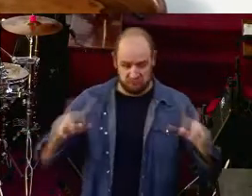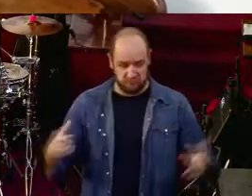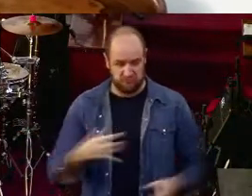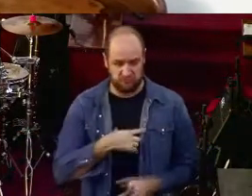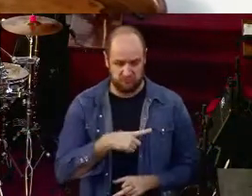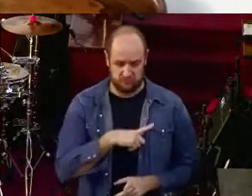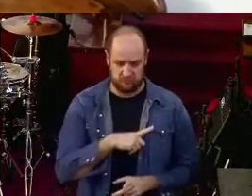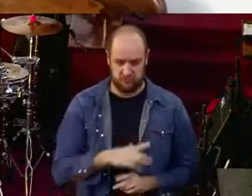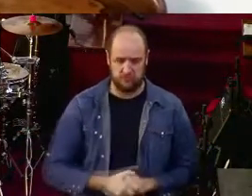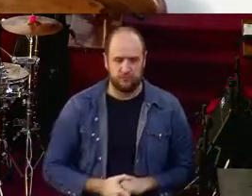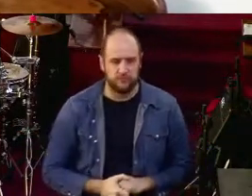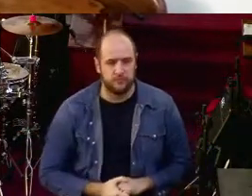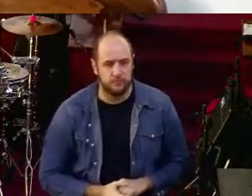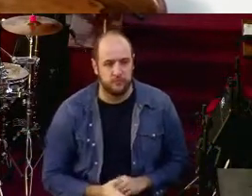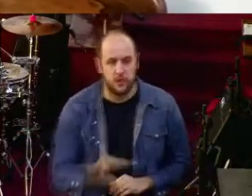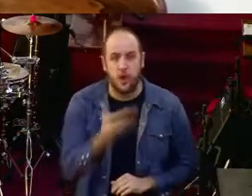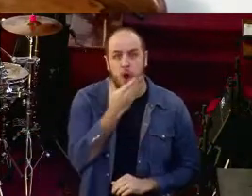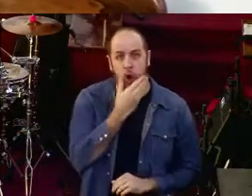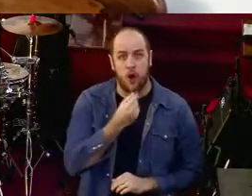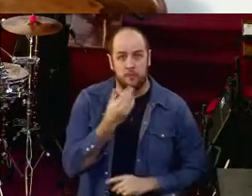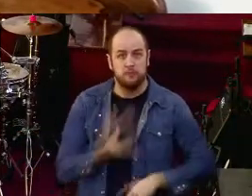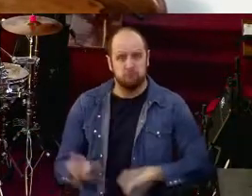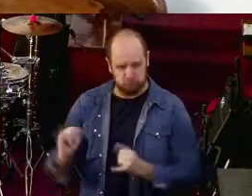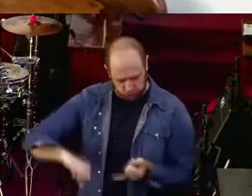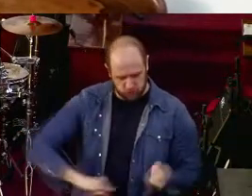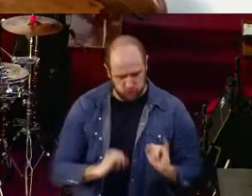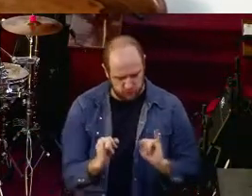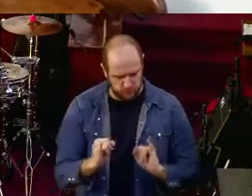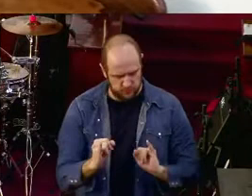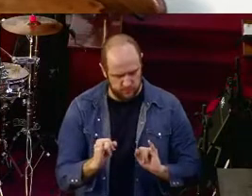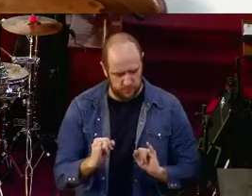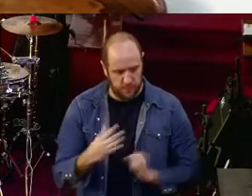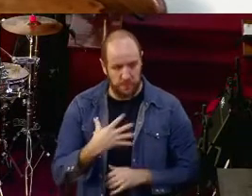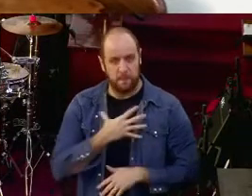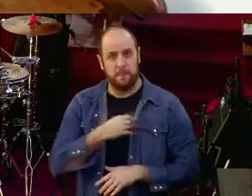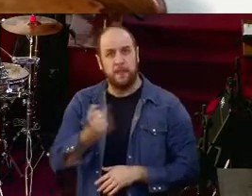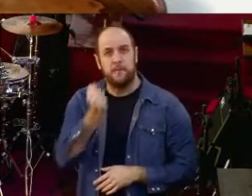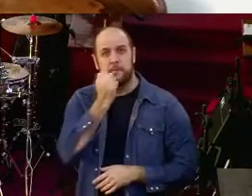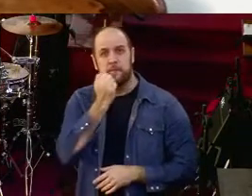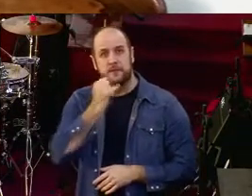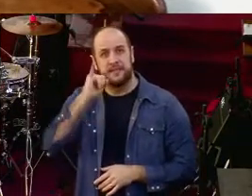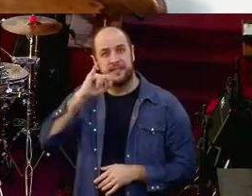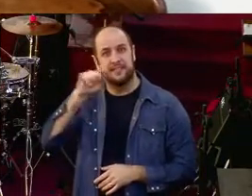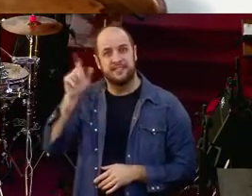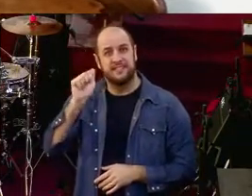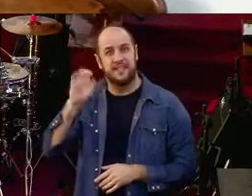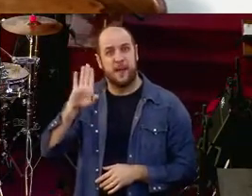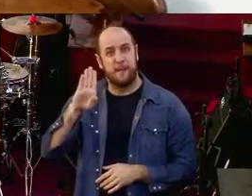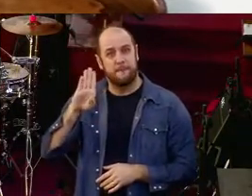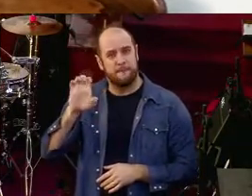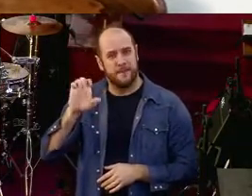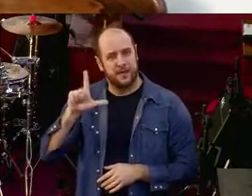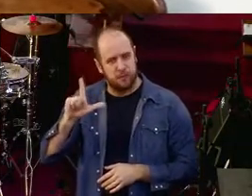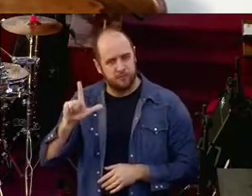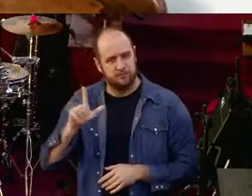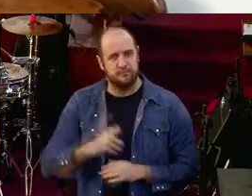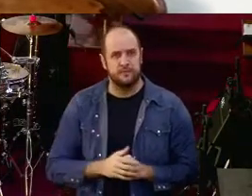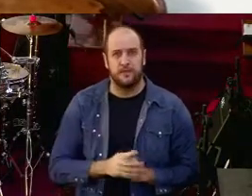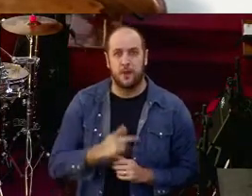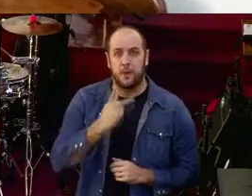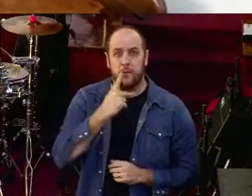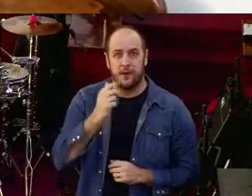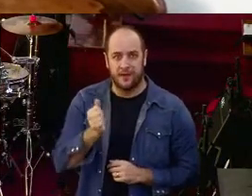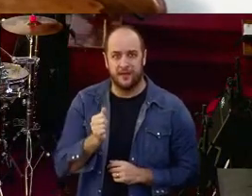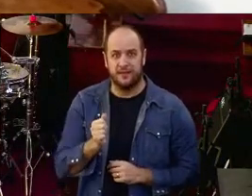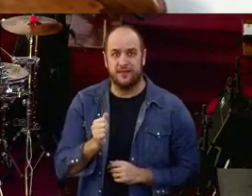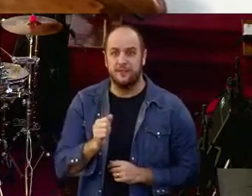diferentes. João, o filho de Isabel e de Zacarias, ele, olhando, você não precisa abrir,